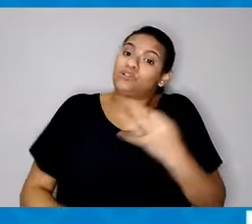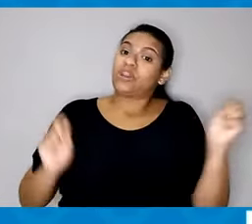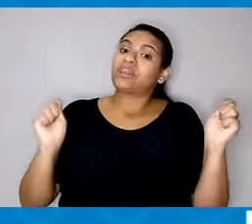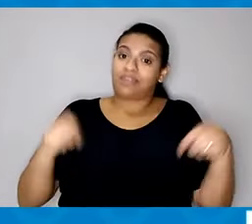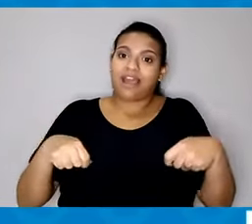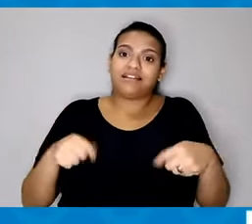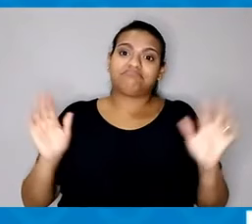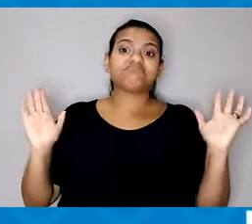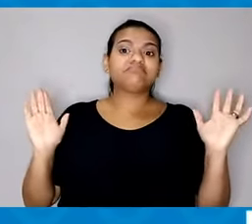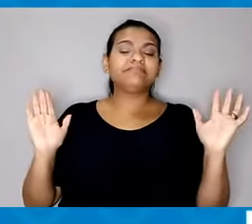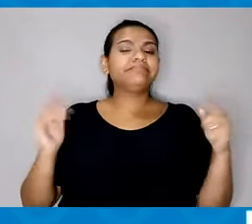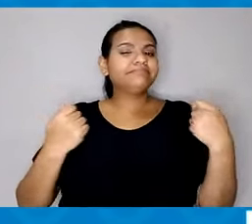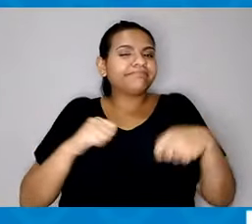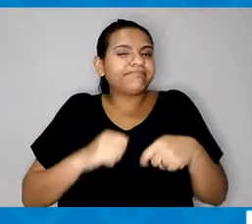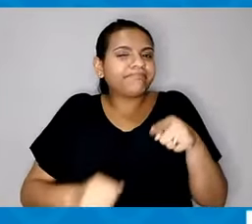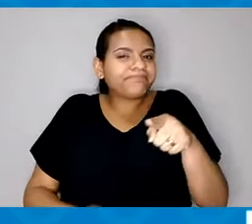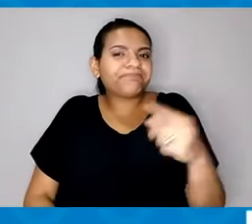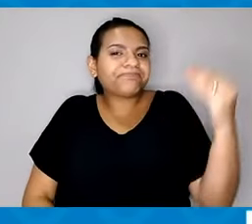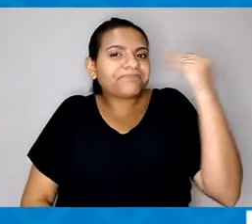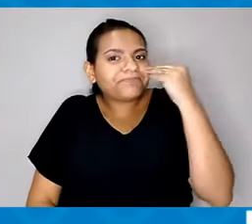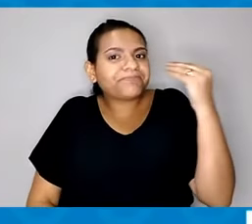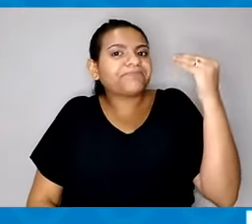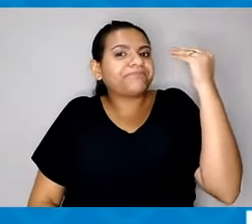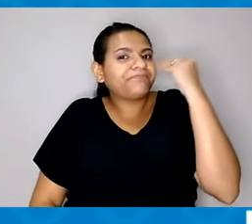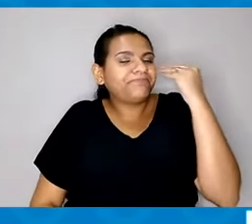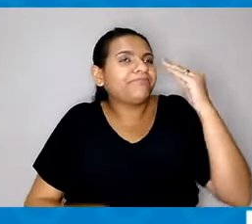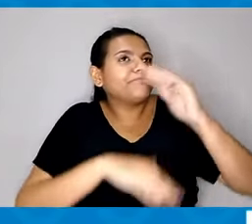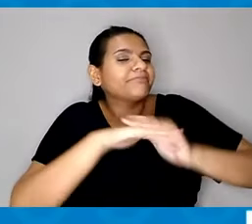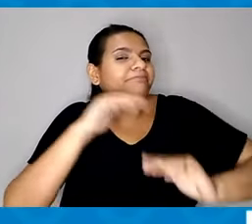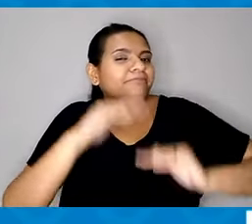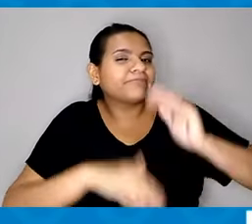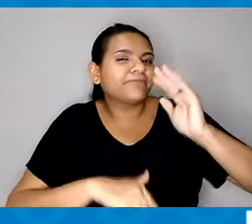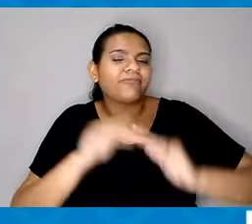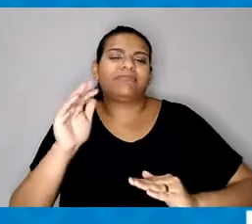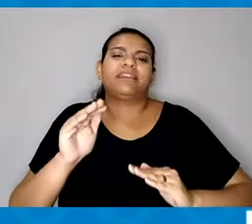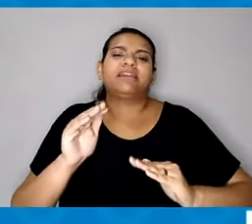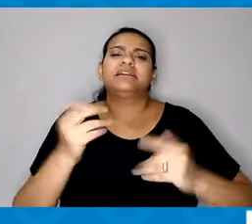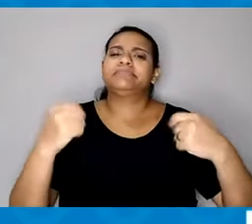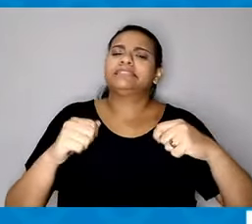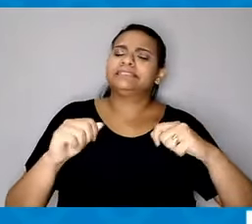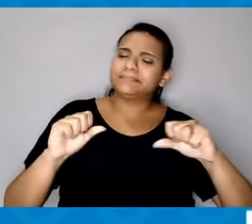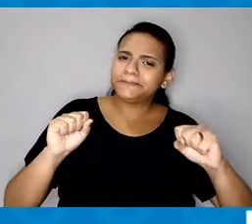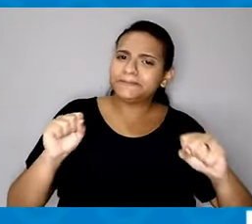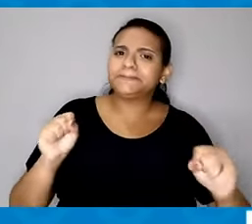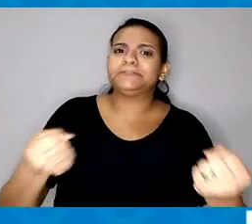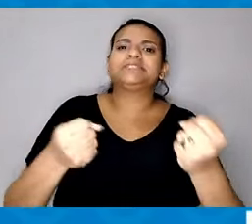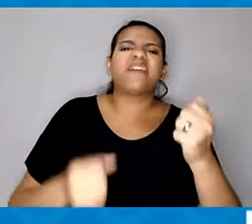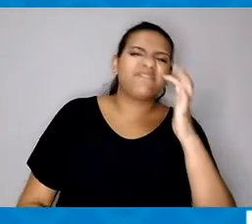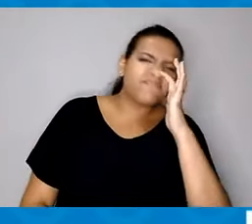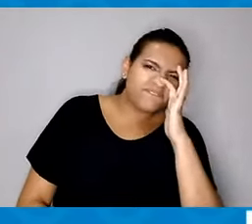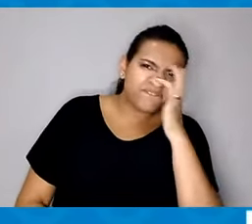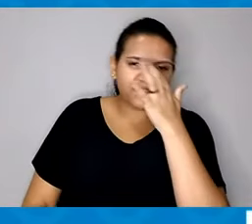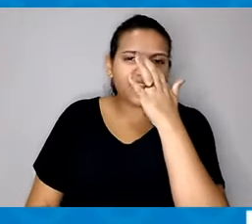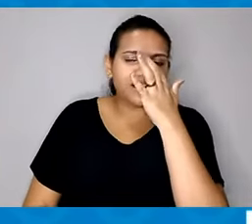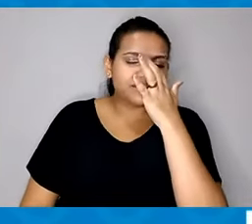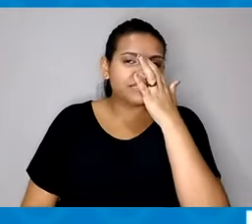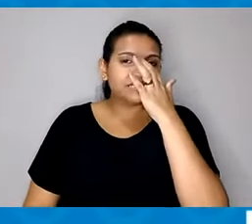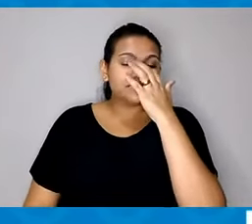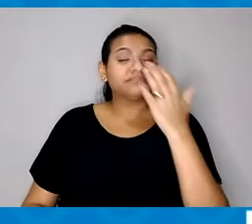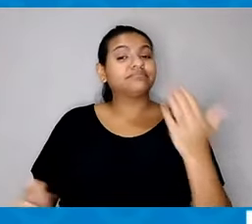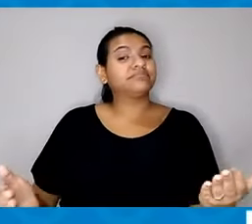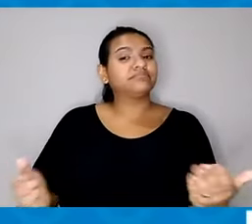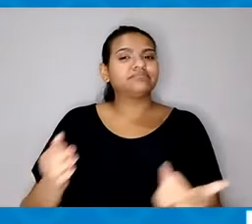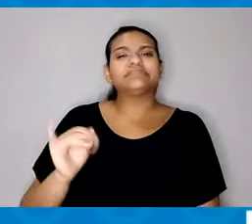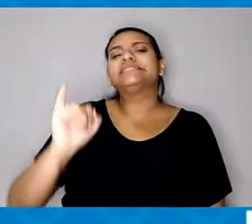tem como a gente, à distância, saber das condições de todas as pessoas, mas se você não testar,